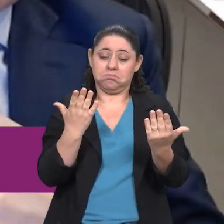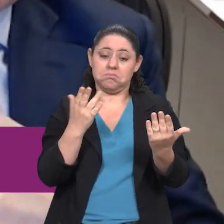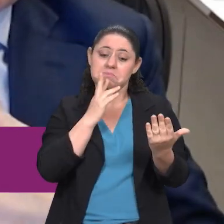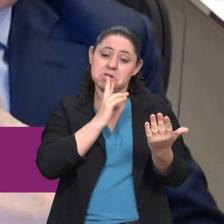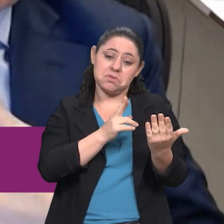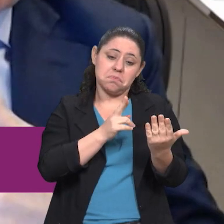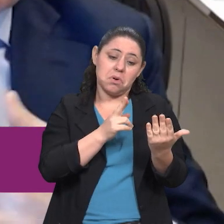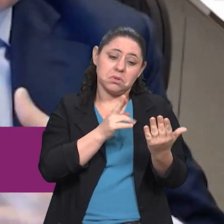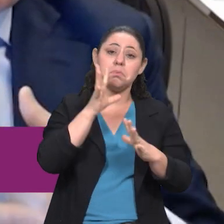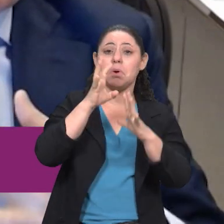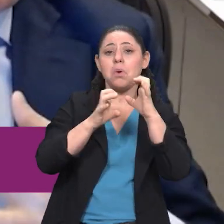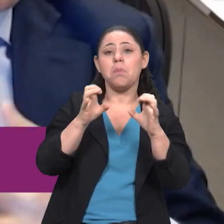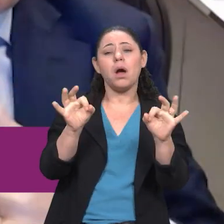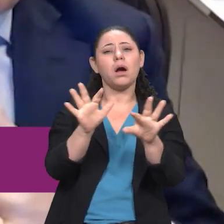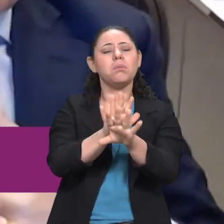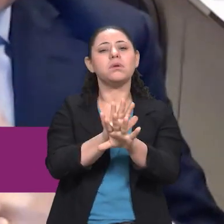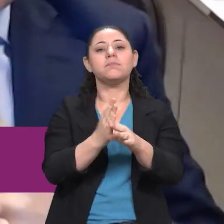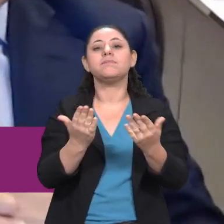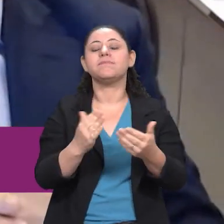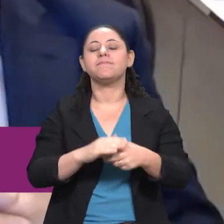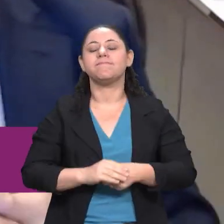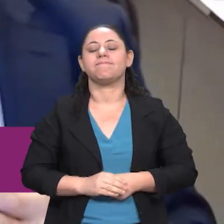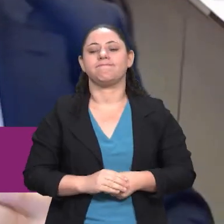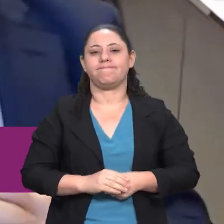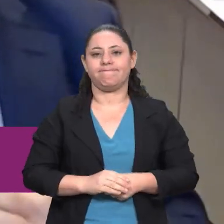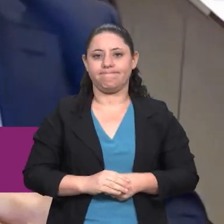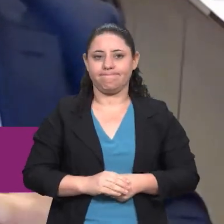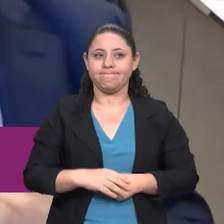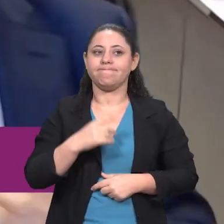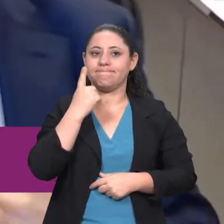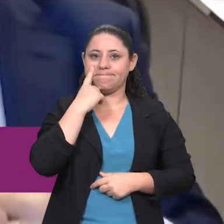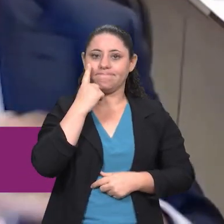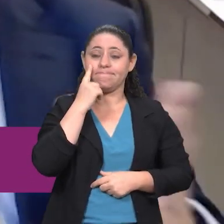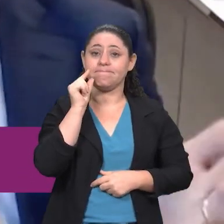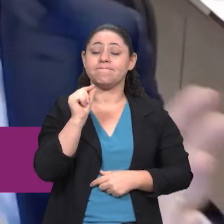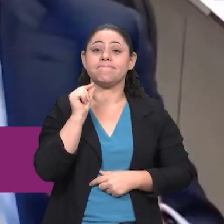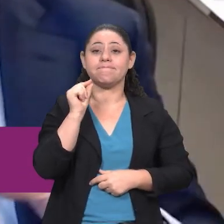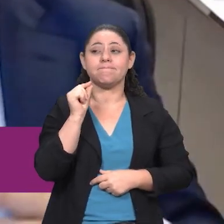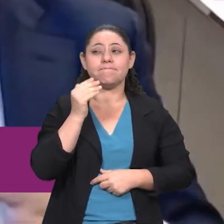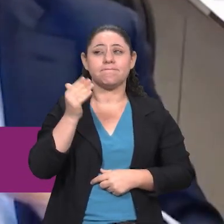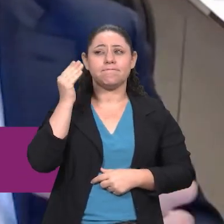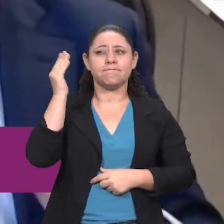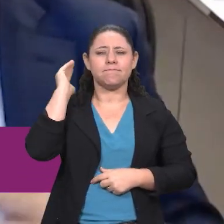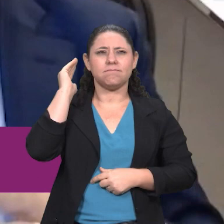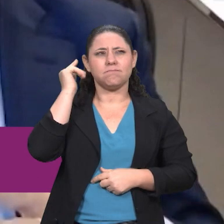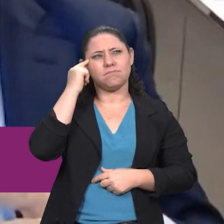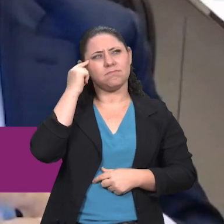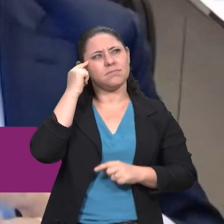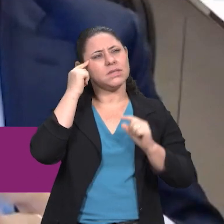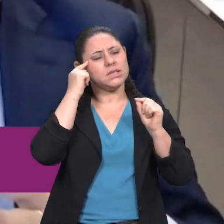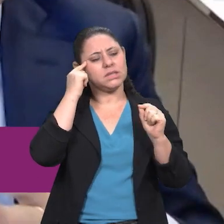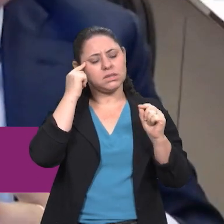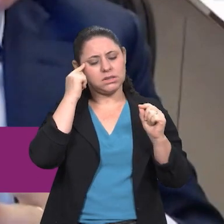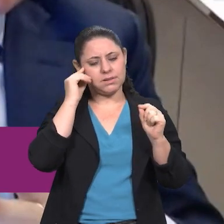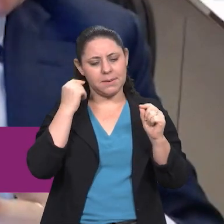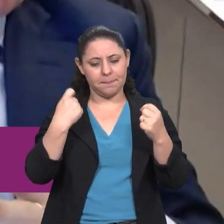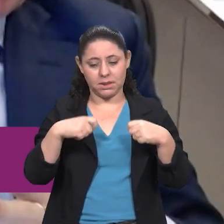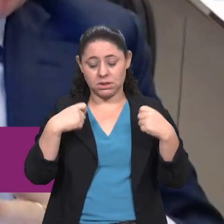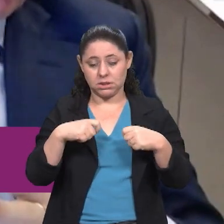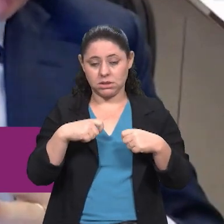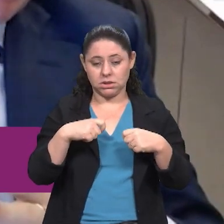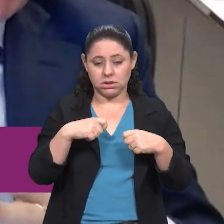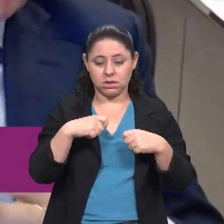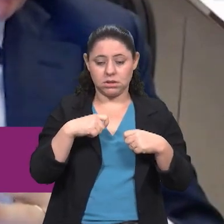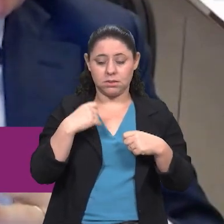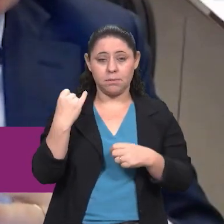saída aí para esses conflitos? Olha, Lívia, você usou uma expressão há um tempo atrás aí que eu acho que é a expressão que deve ser